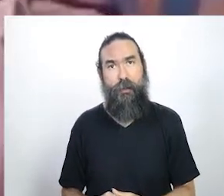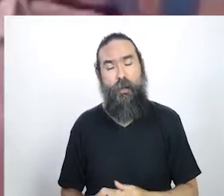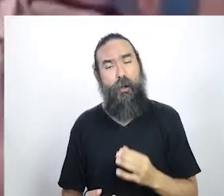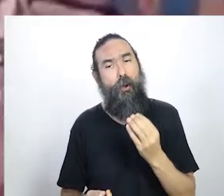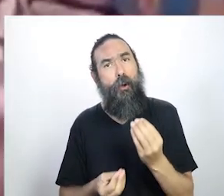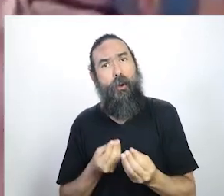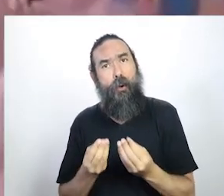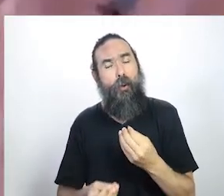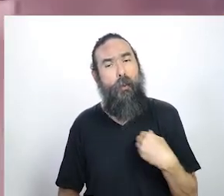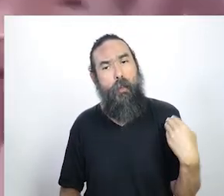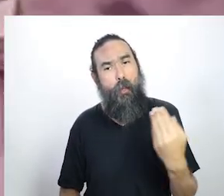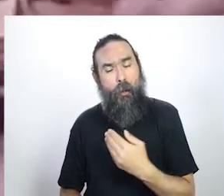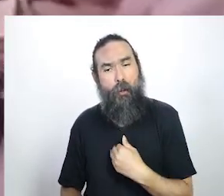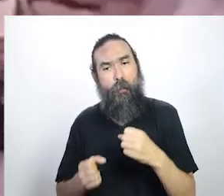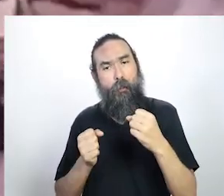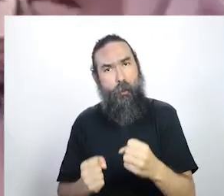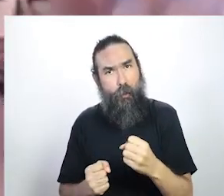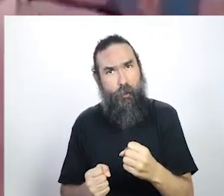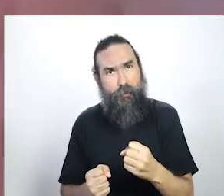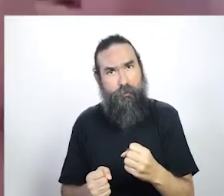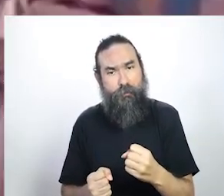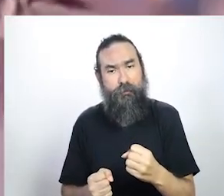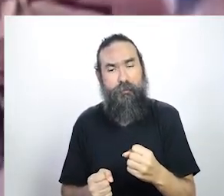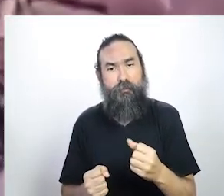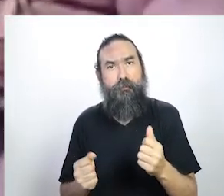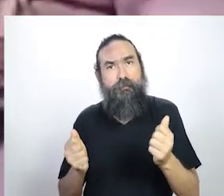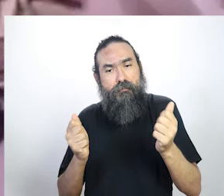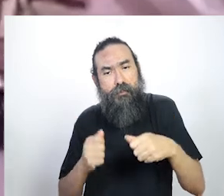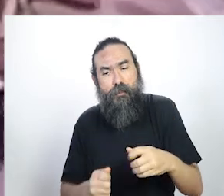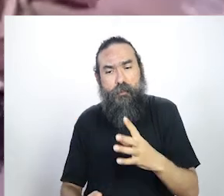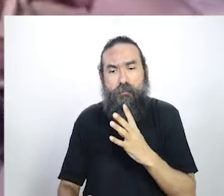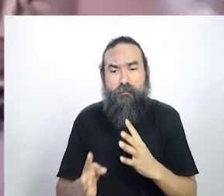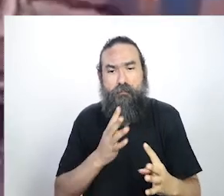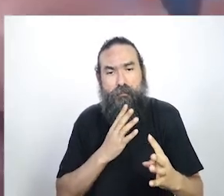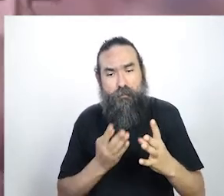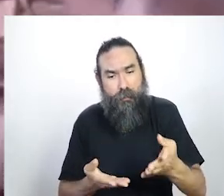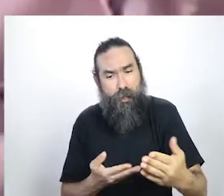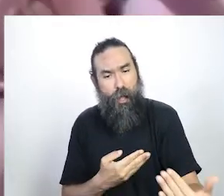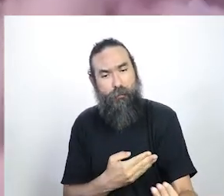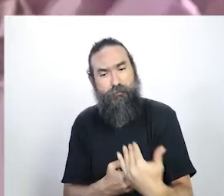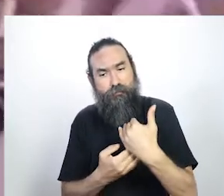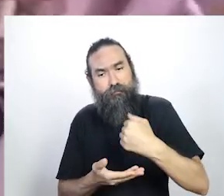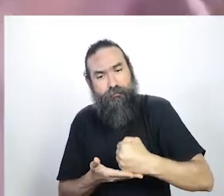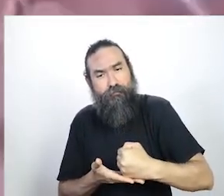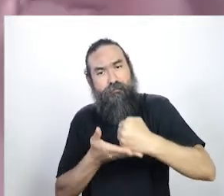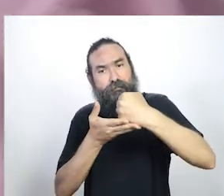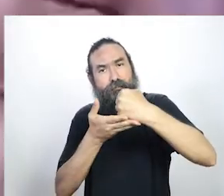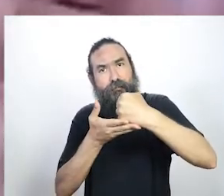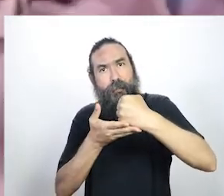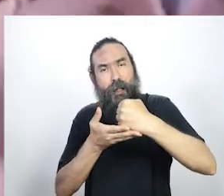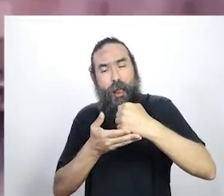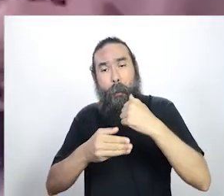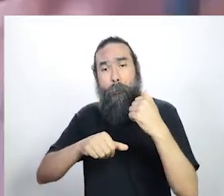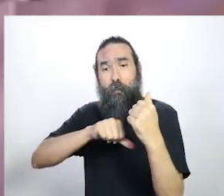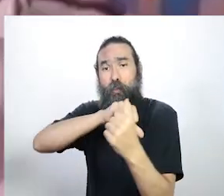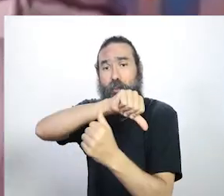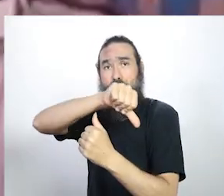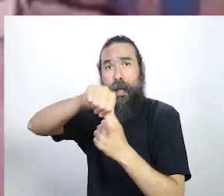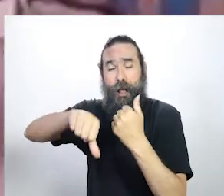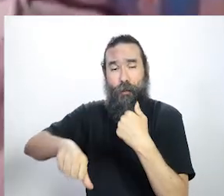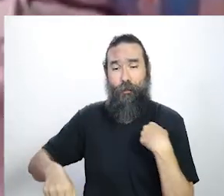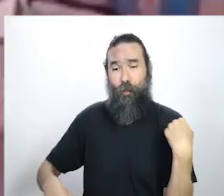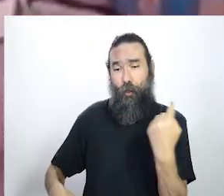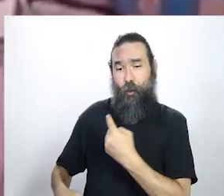Como é que a gente pode ter esse conhecimento como suporte para a reflexão e a transformação dos parâmetros coloniais que construíram